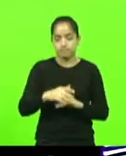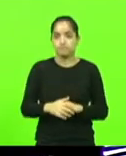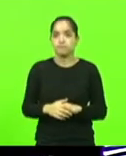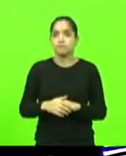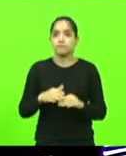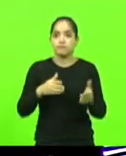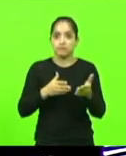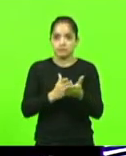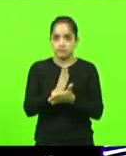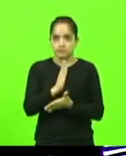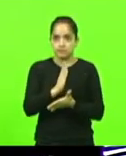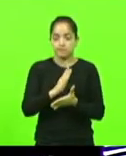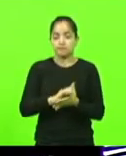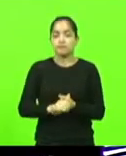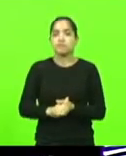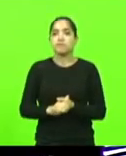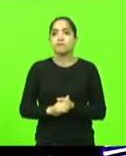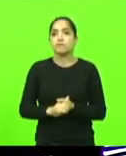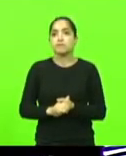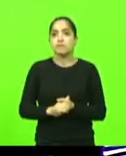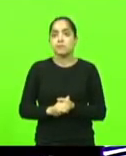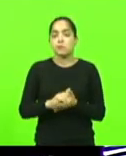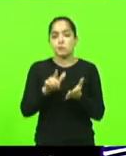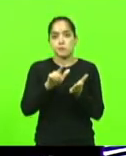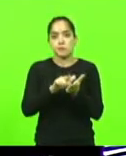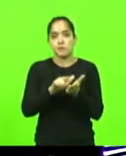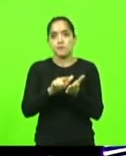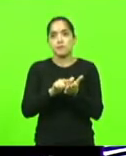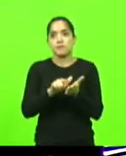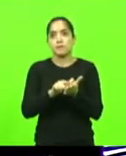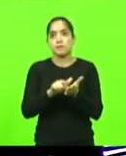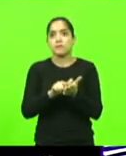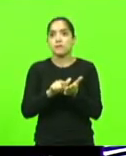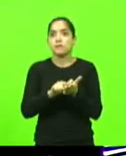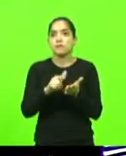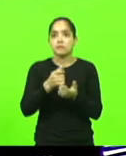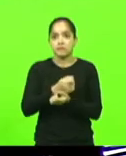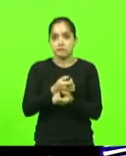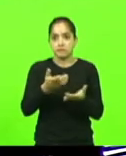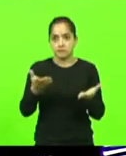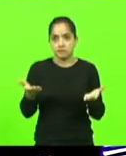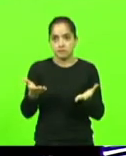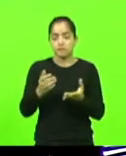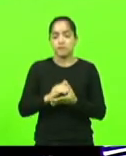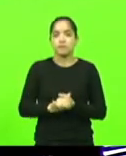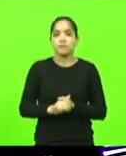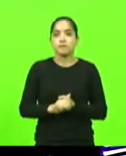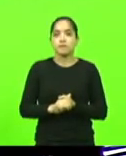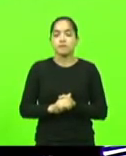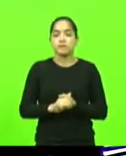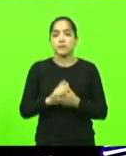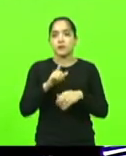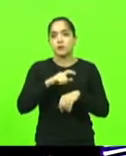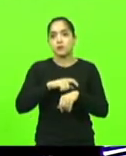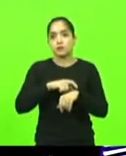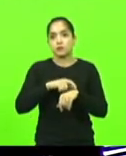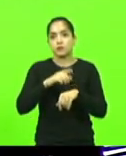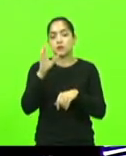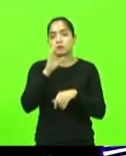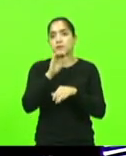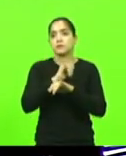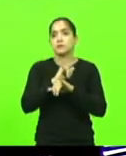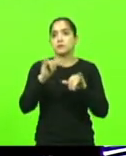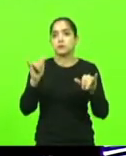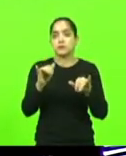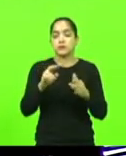deu-a por aprovada. Expediente. O senhor presidente solicitou que procedesse à distribuição. Breves